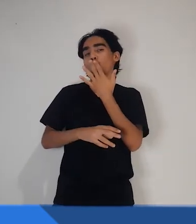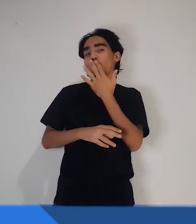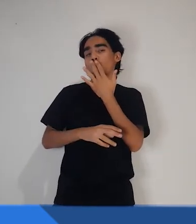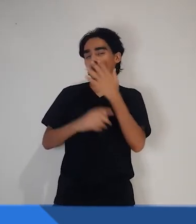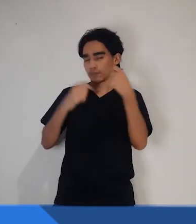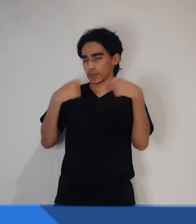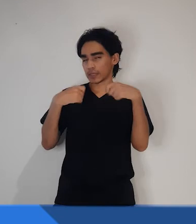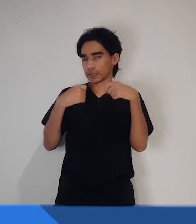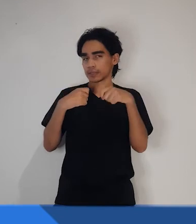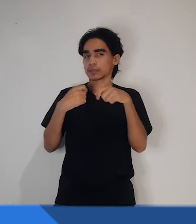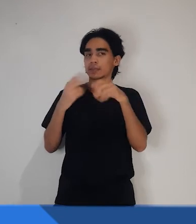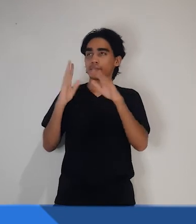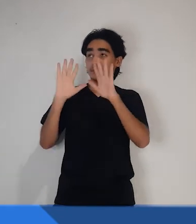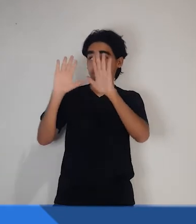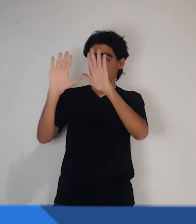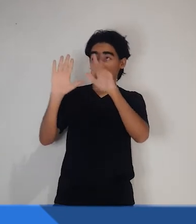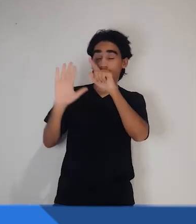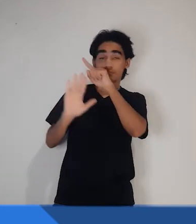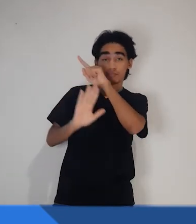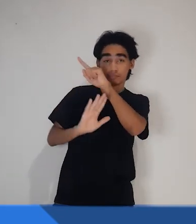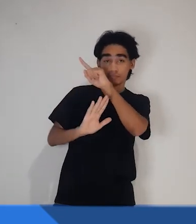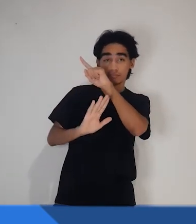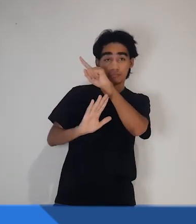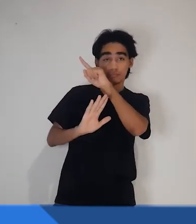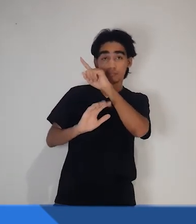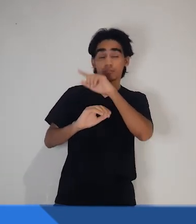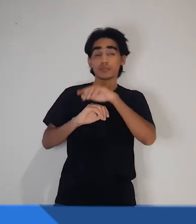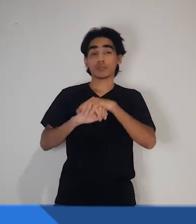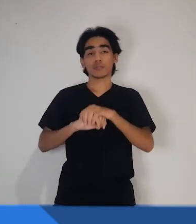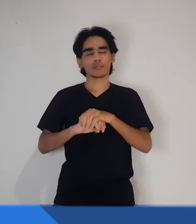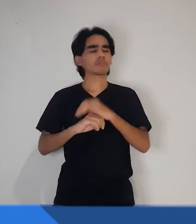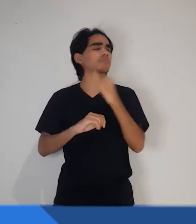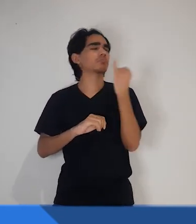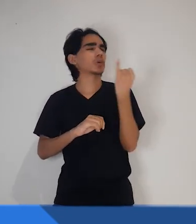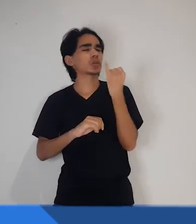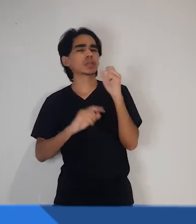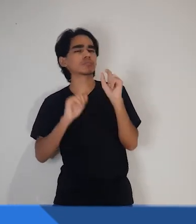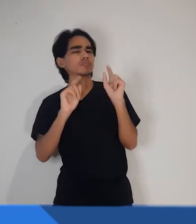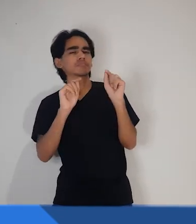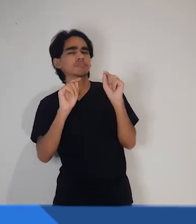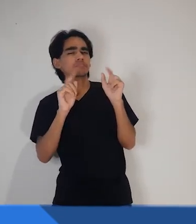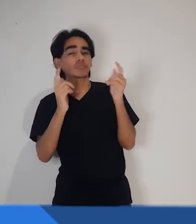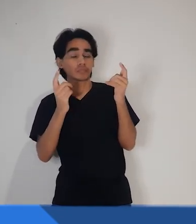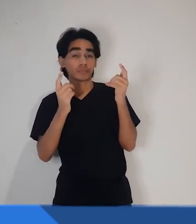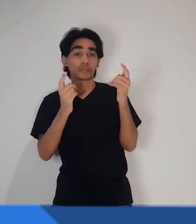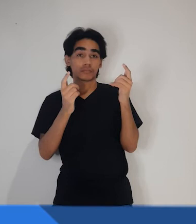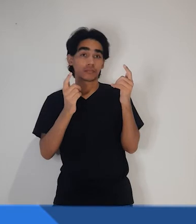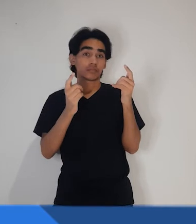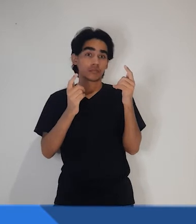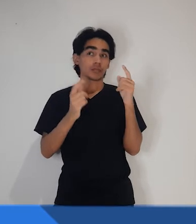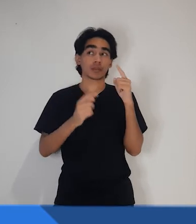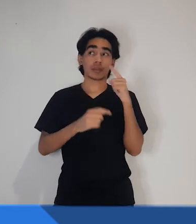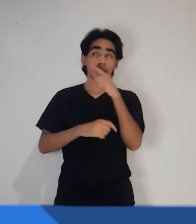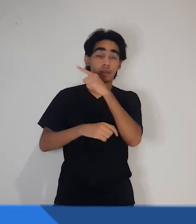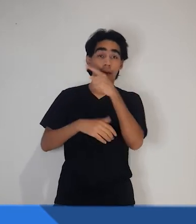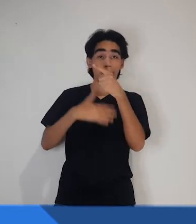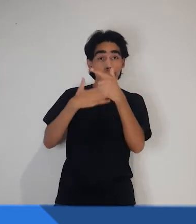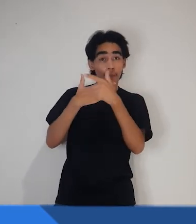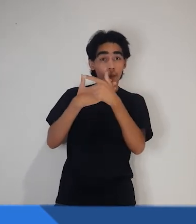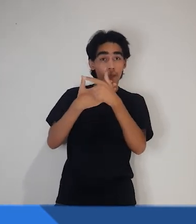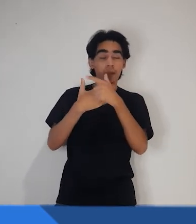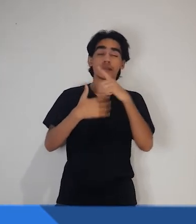mesma cor. Então a gente mantém aqui. E o que é importante nesse caso? Essa opção